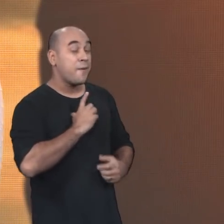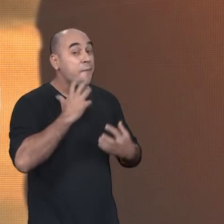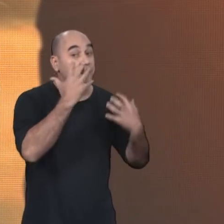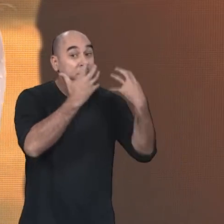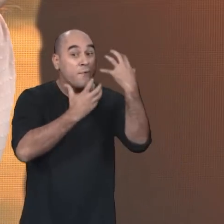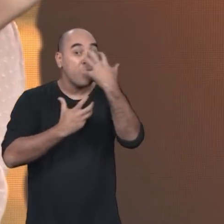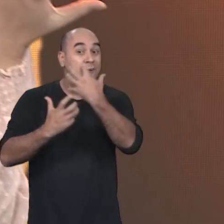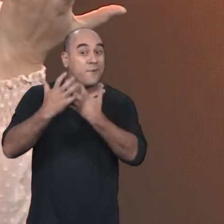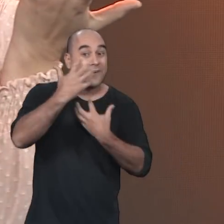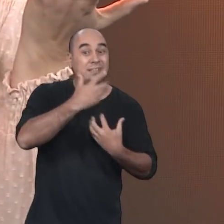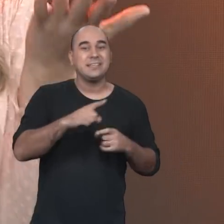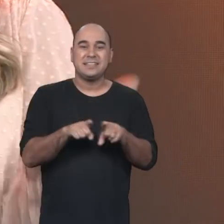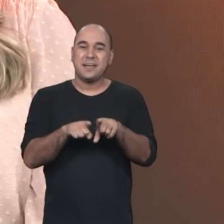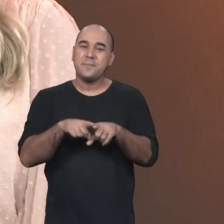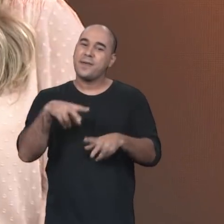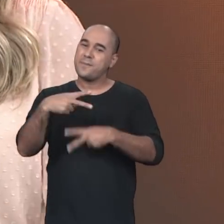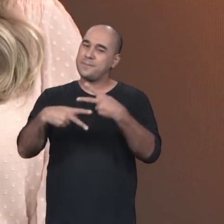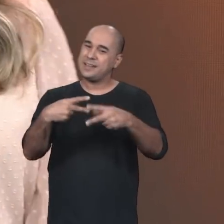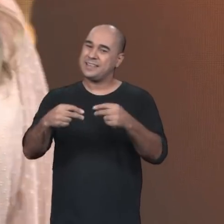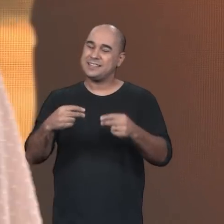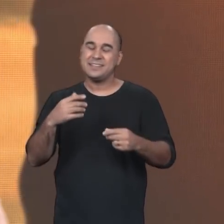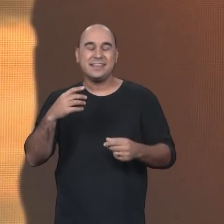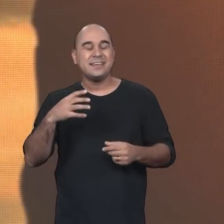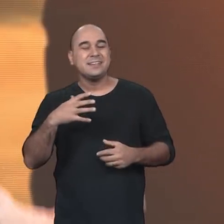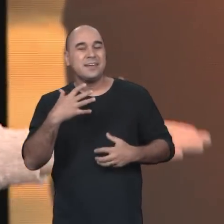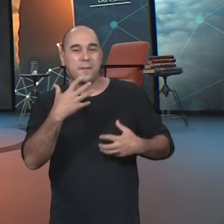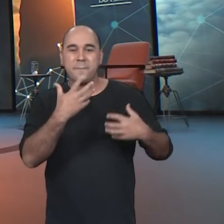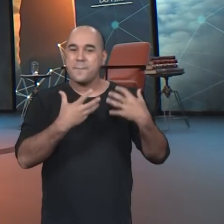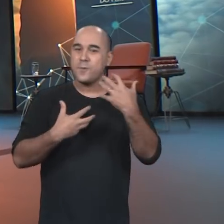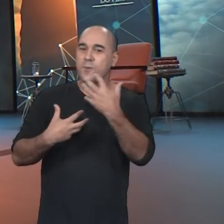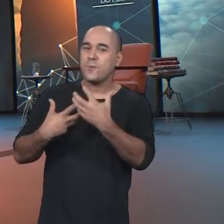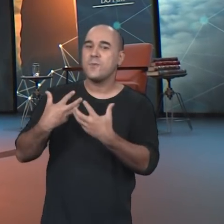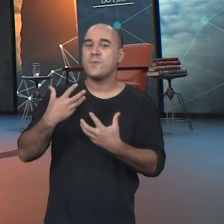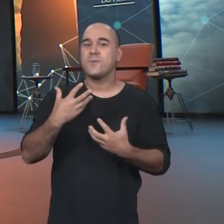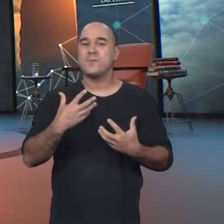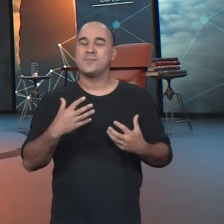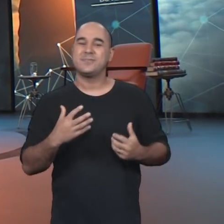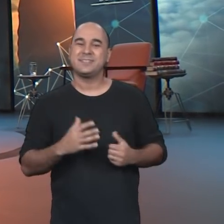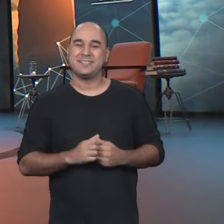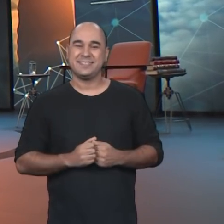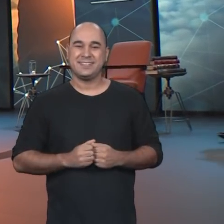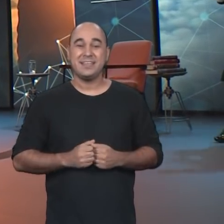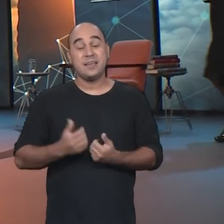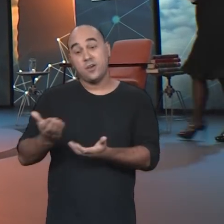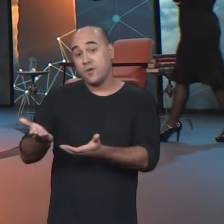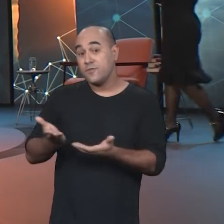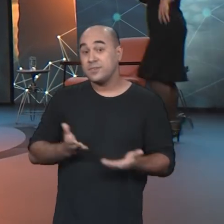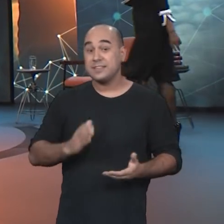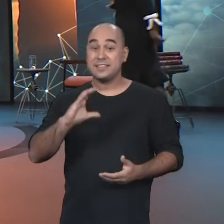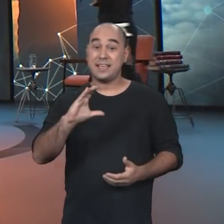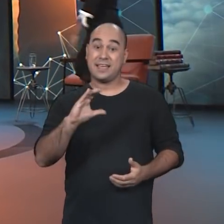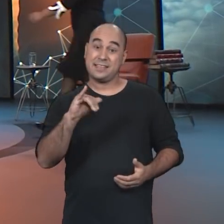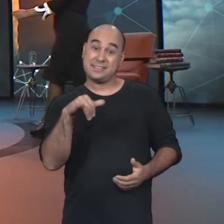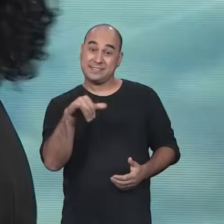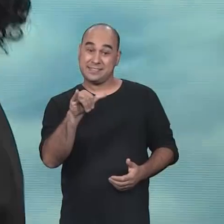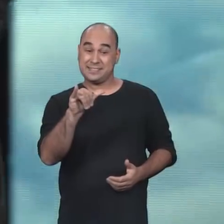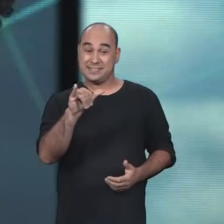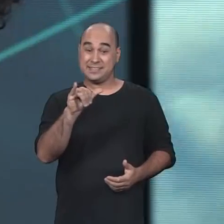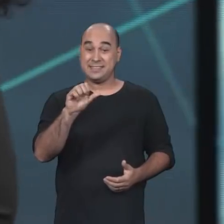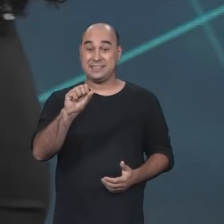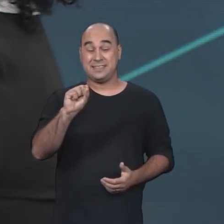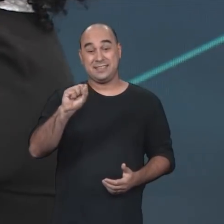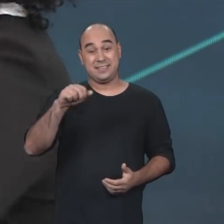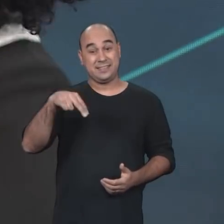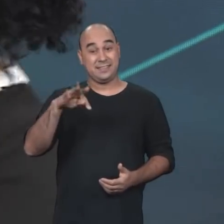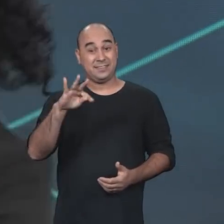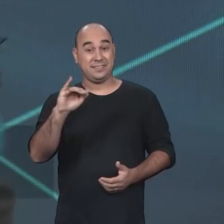é um presente para os nossos ouvidos, né? E eu gostaria já de chamar aqui a Cíntia Nascimento. Oi, gente. Tudo bem? Ai, Cíntia, que